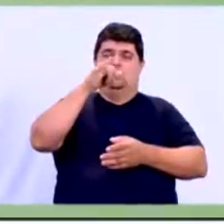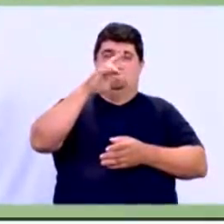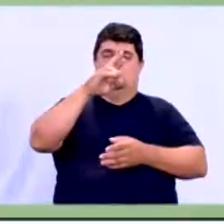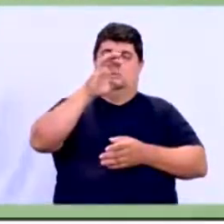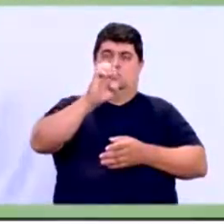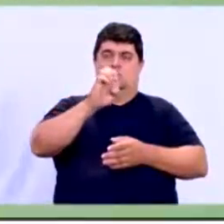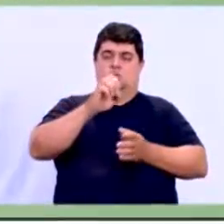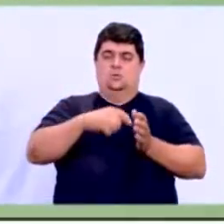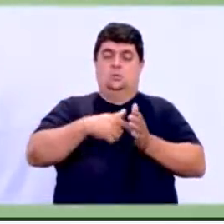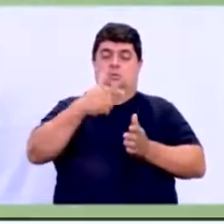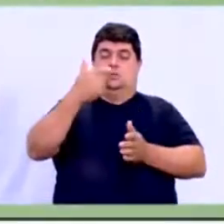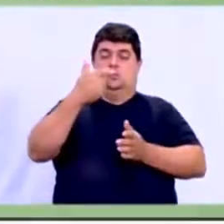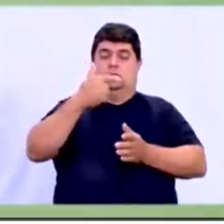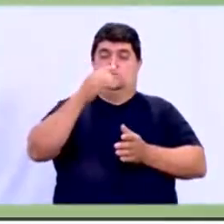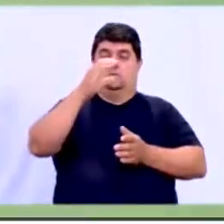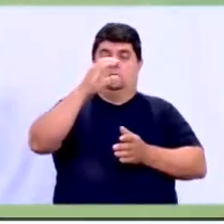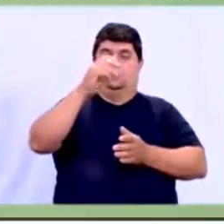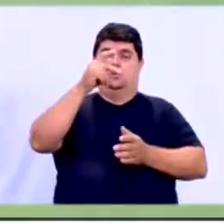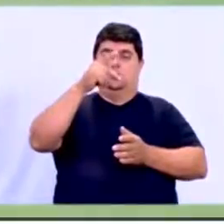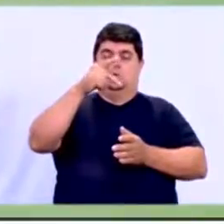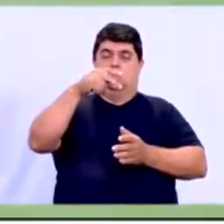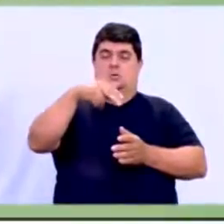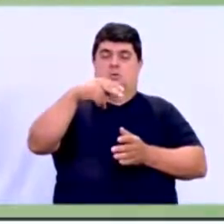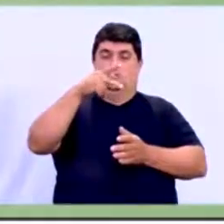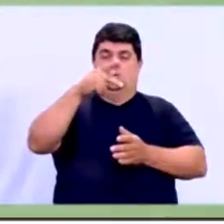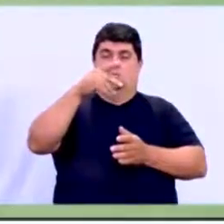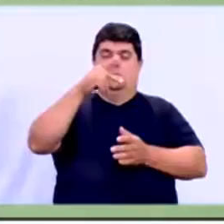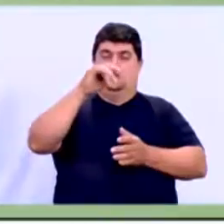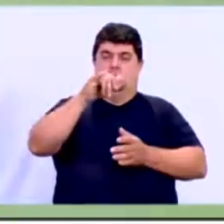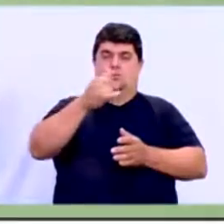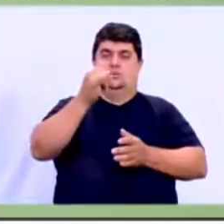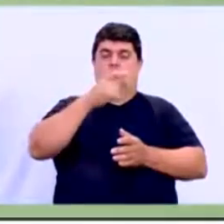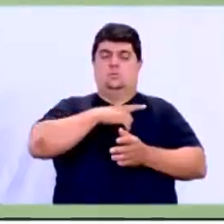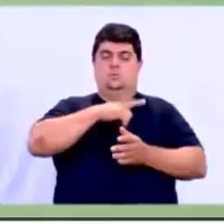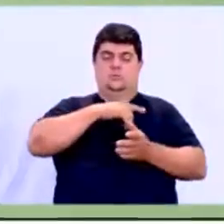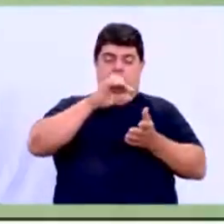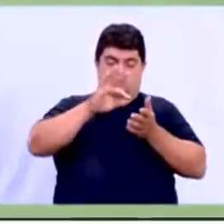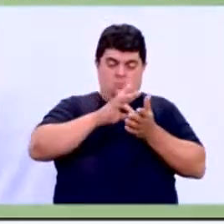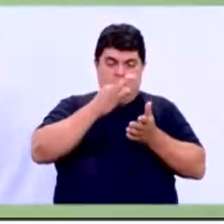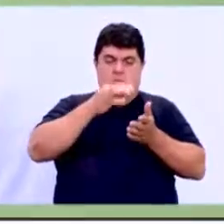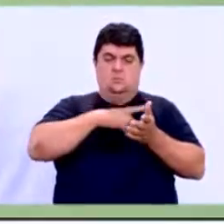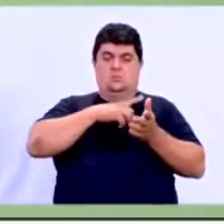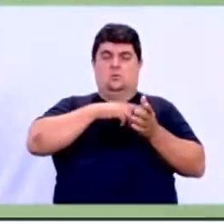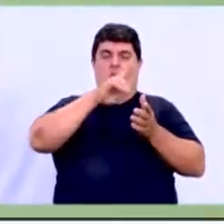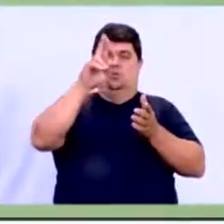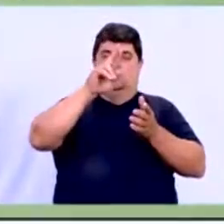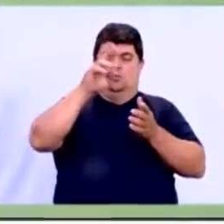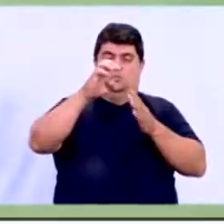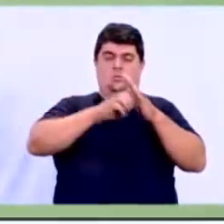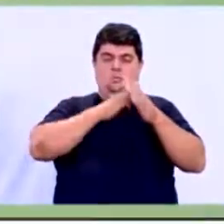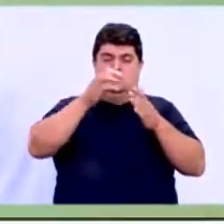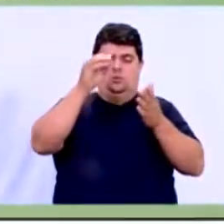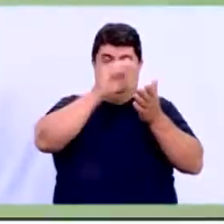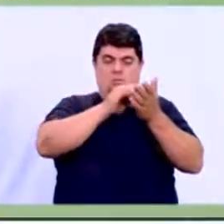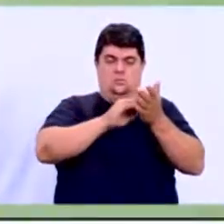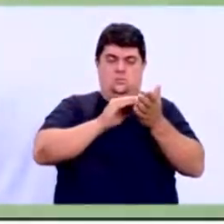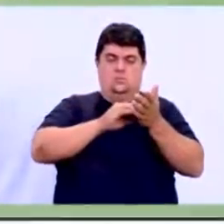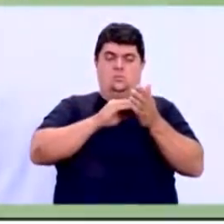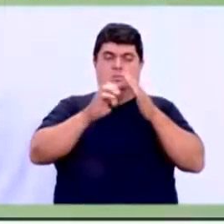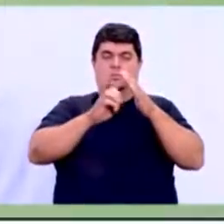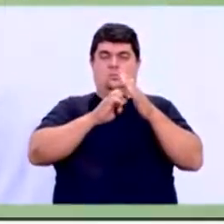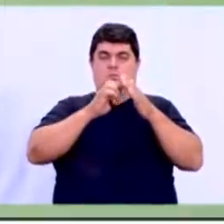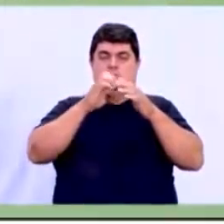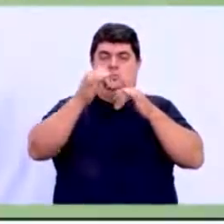do CNPJ, né? Quando você tem o NIRI em mãos, você deve inscrever sua empresa no site da Receita Federal.